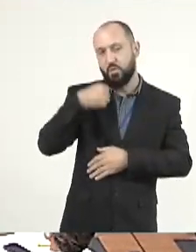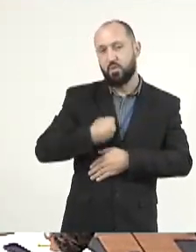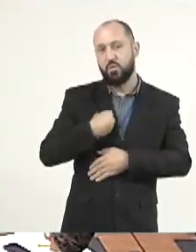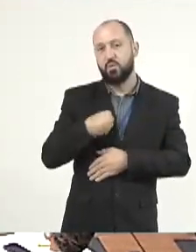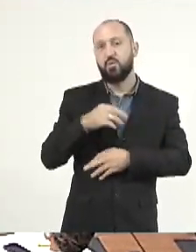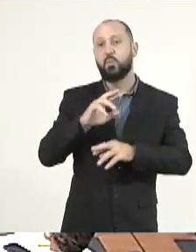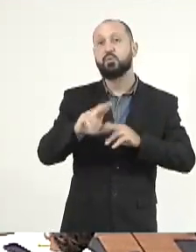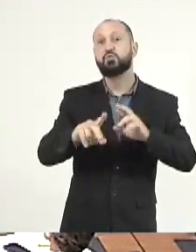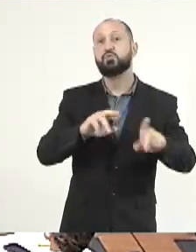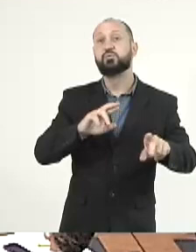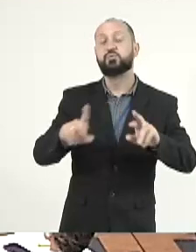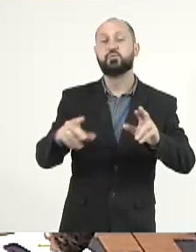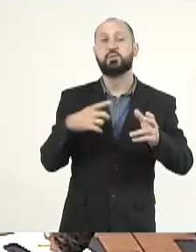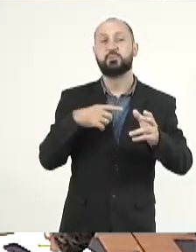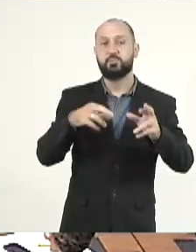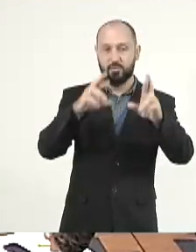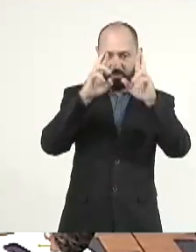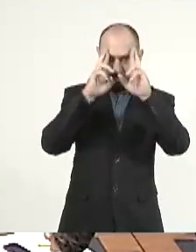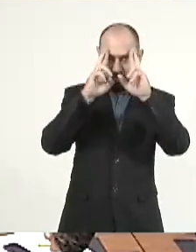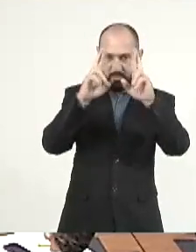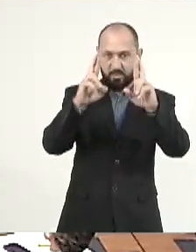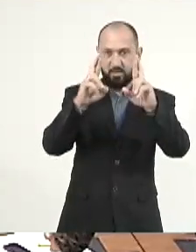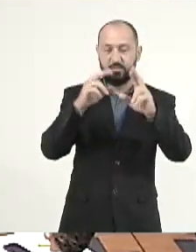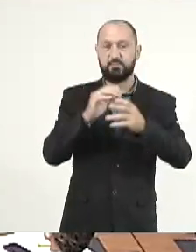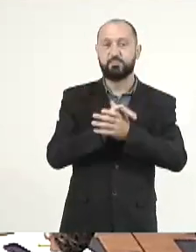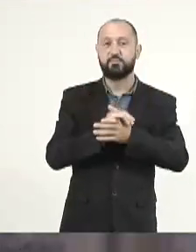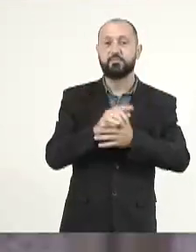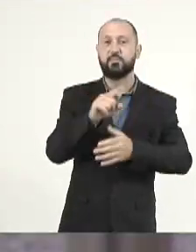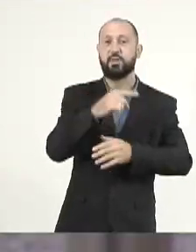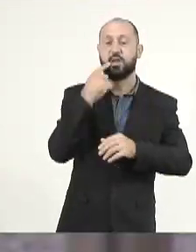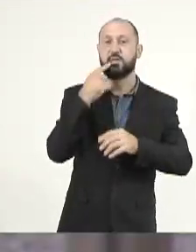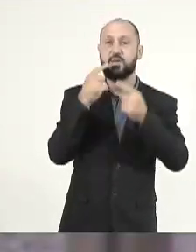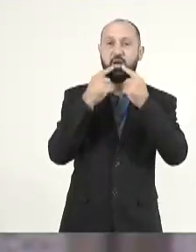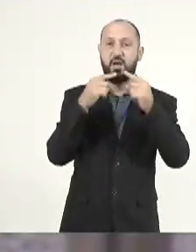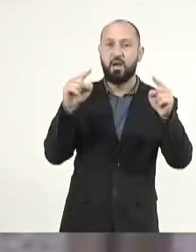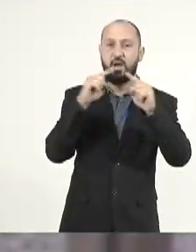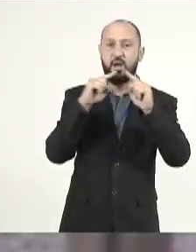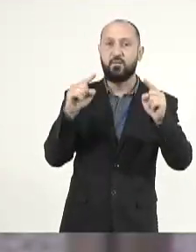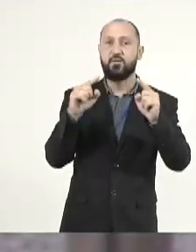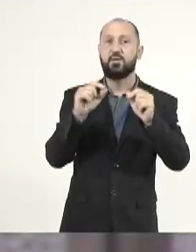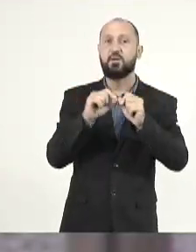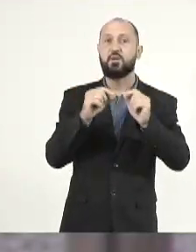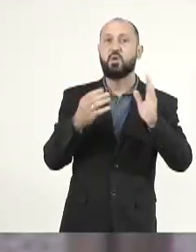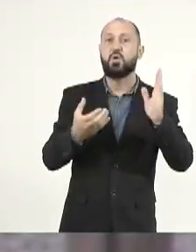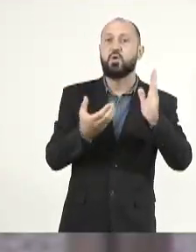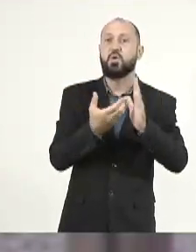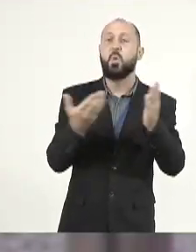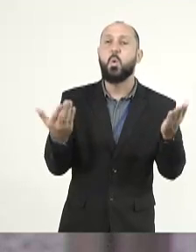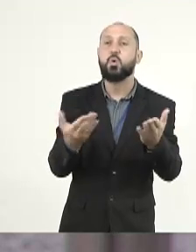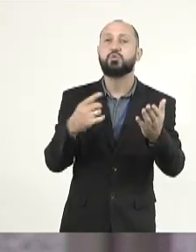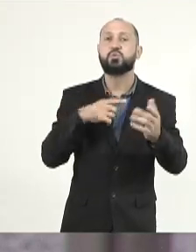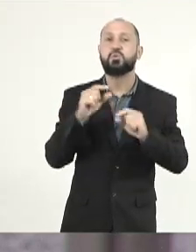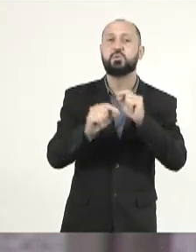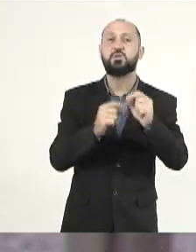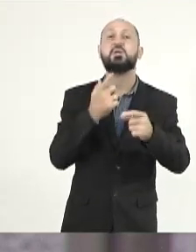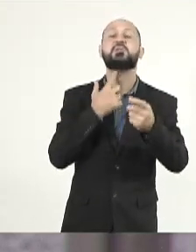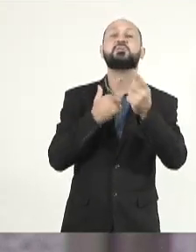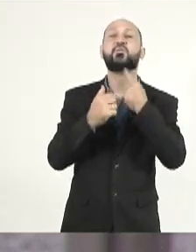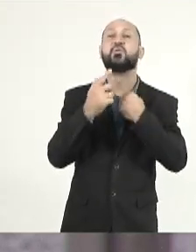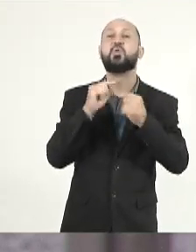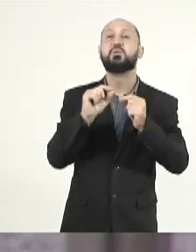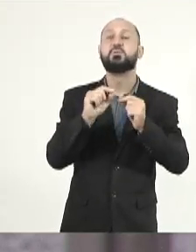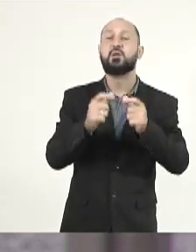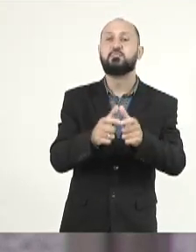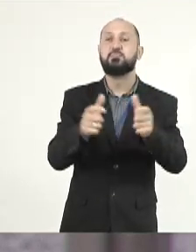com as diferenças e respeitar. Então, essa crítica ao Congresso Nacional, que reúne hoje a vontade